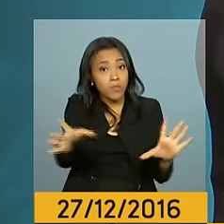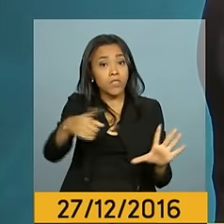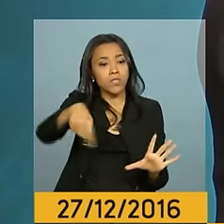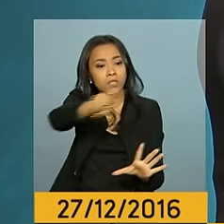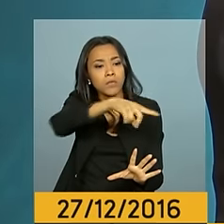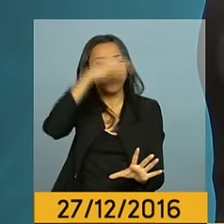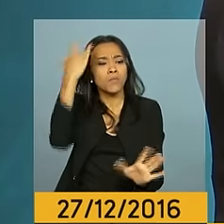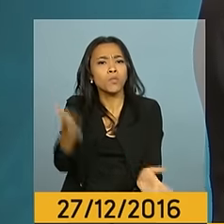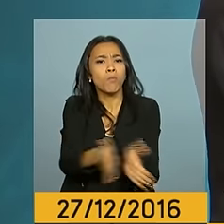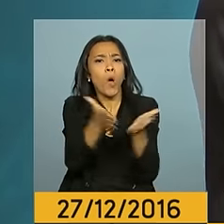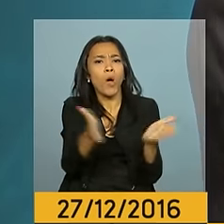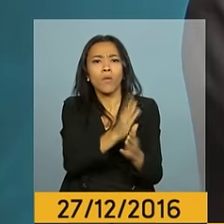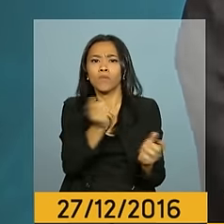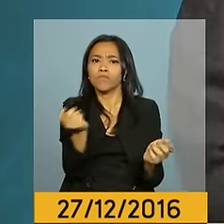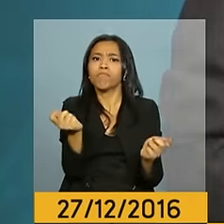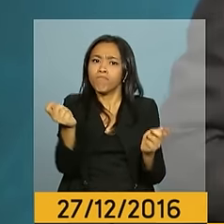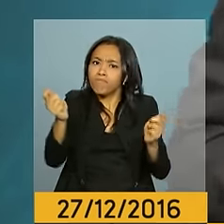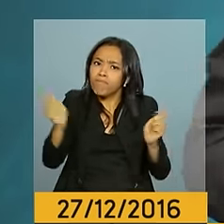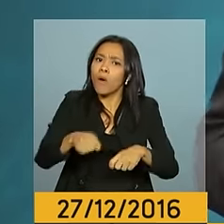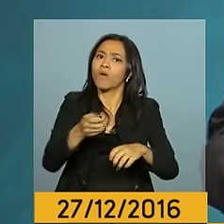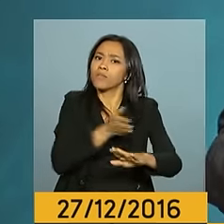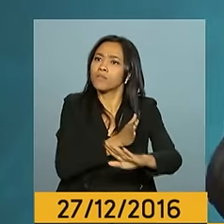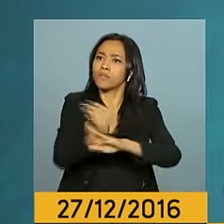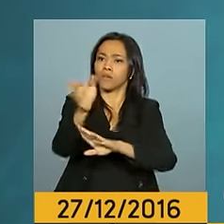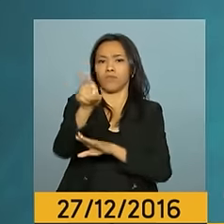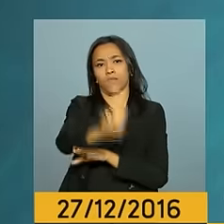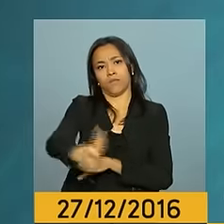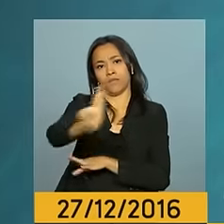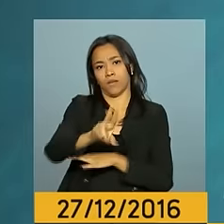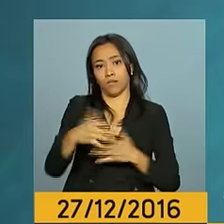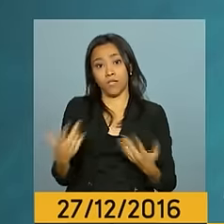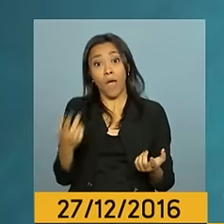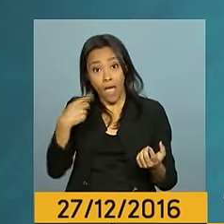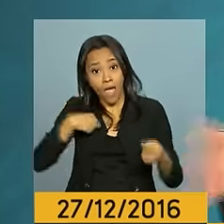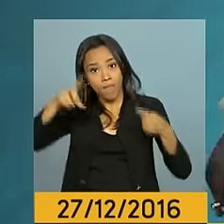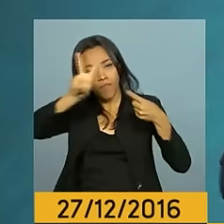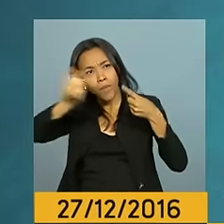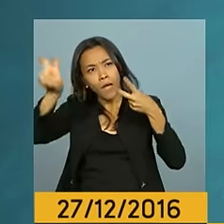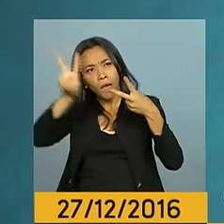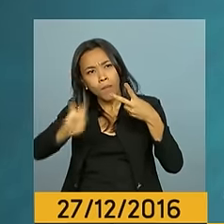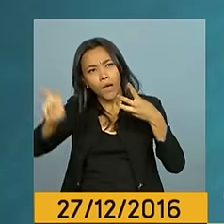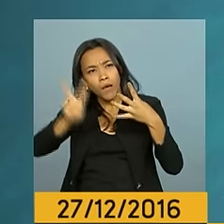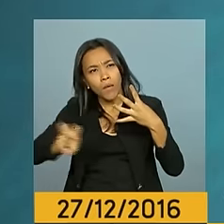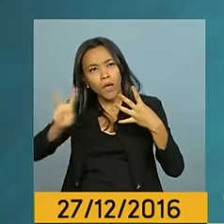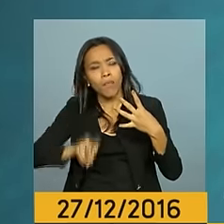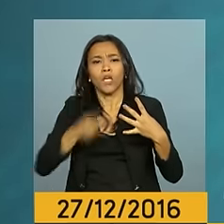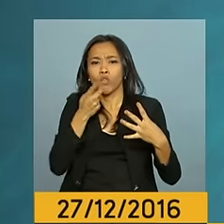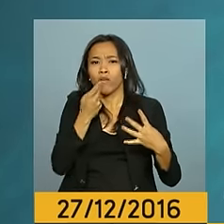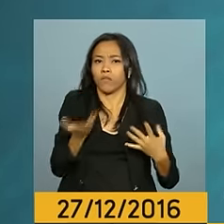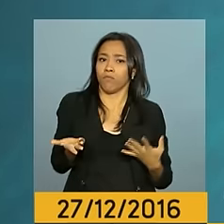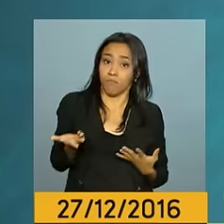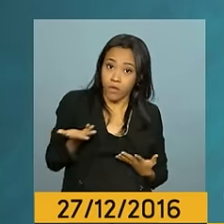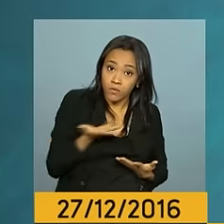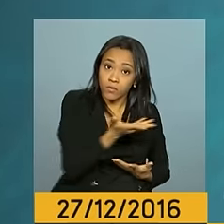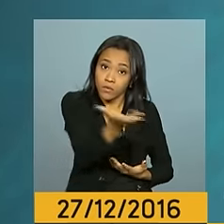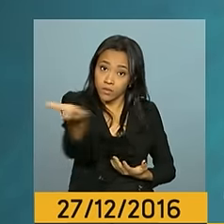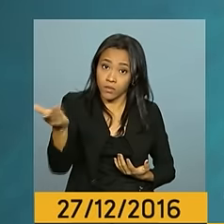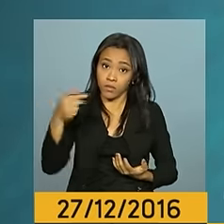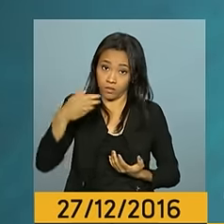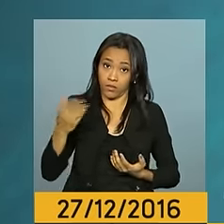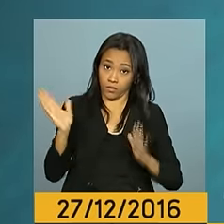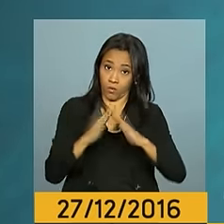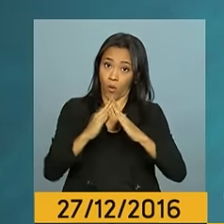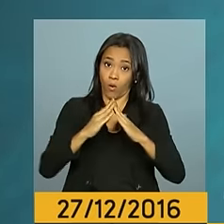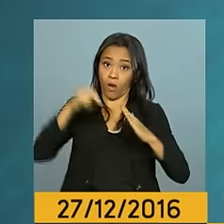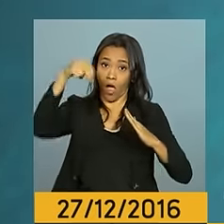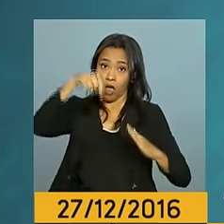eh entrem na universidade enfim são tópicos que eu tô dizendo pros amigos eh do Nordeste né